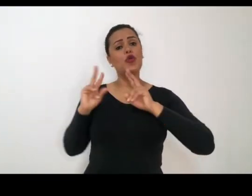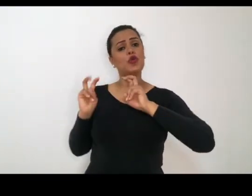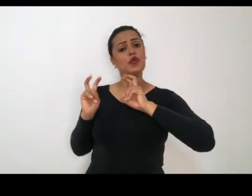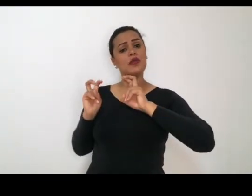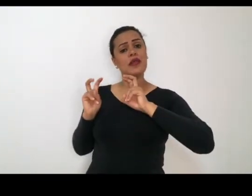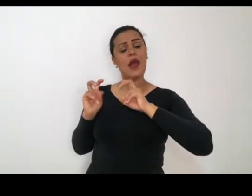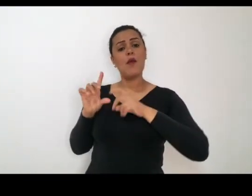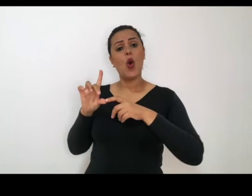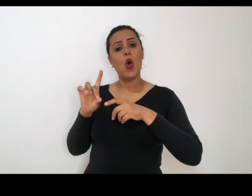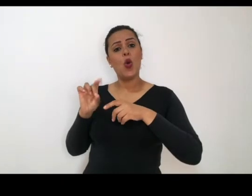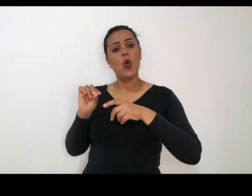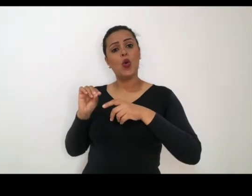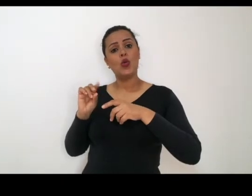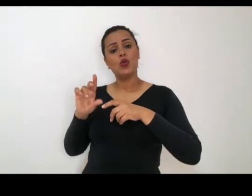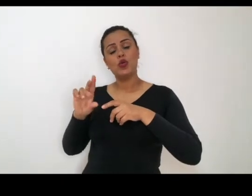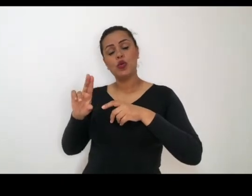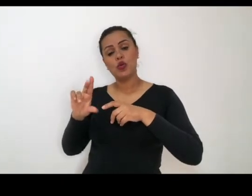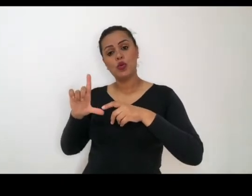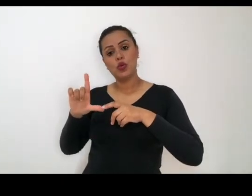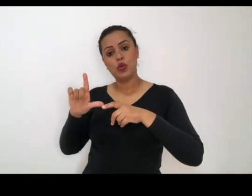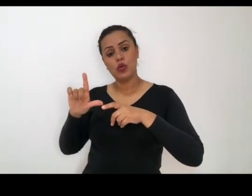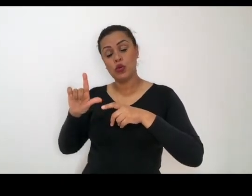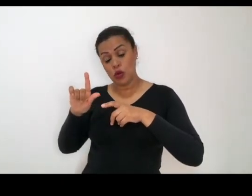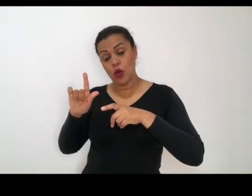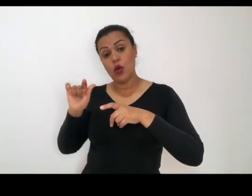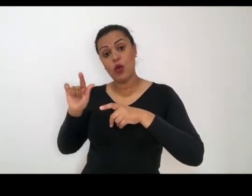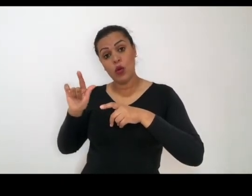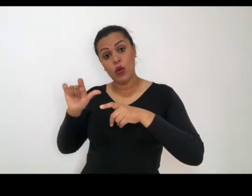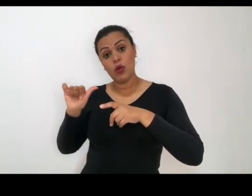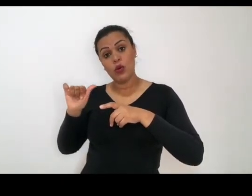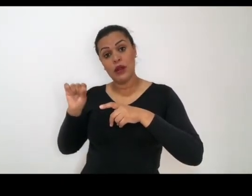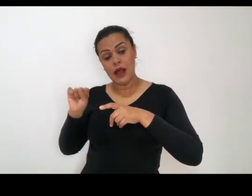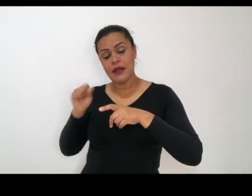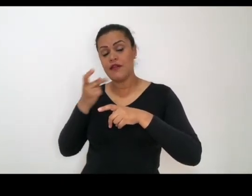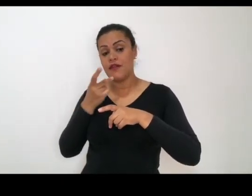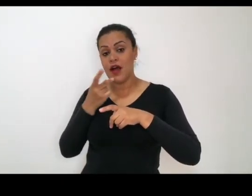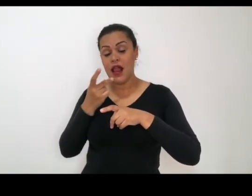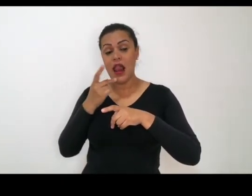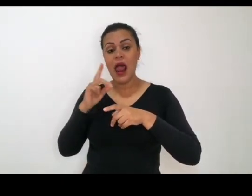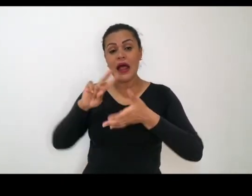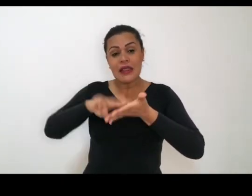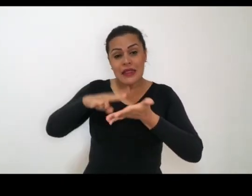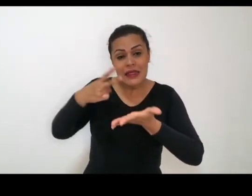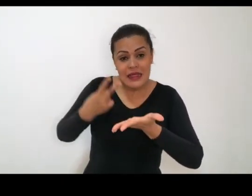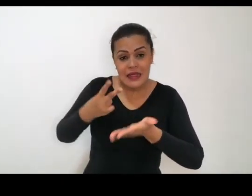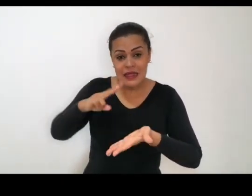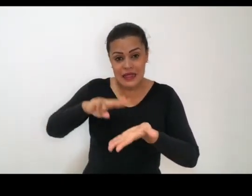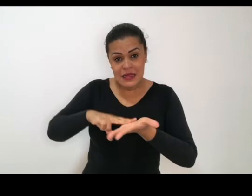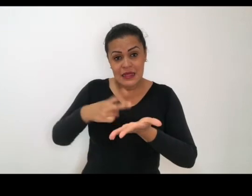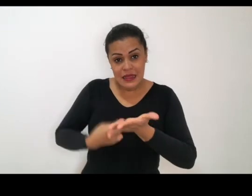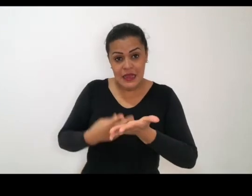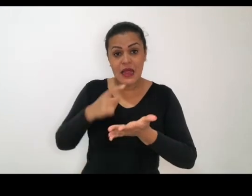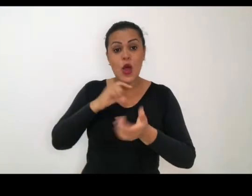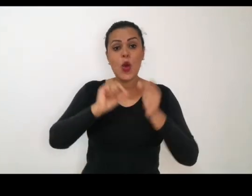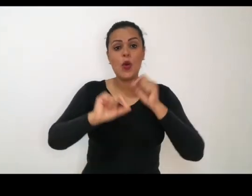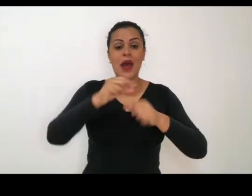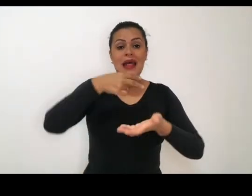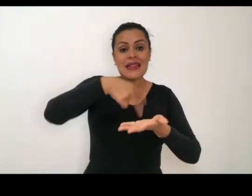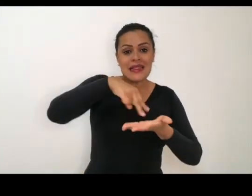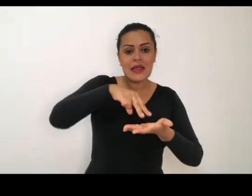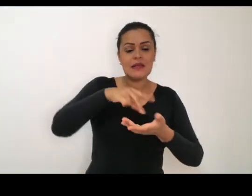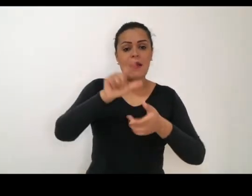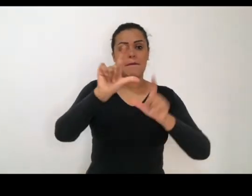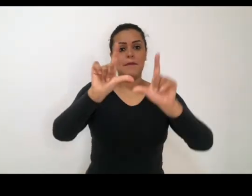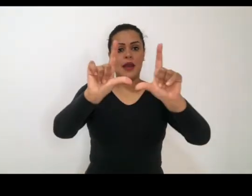né? Traduzindo a palavra screen dance, seria dança para a tela. Então, isso me conecta muito, por um